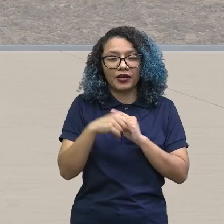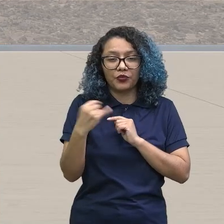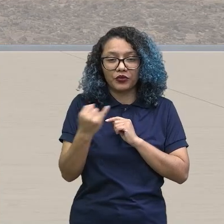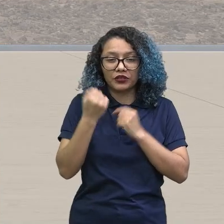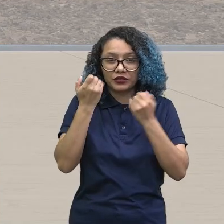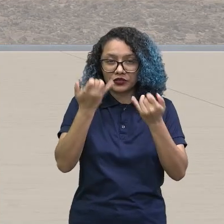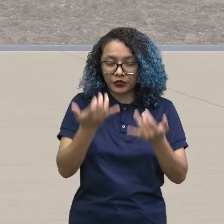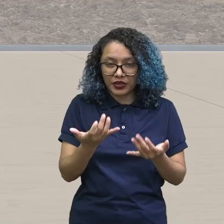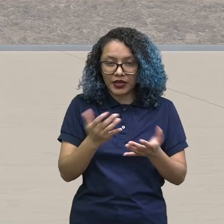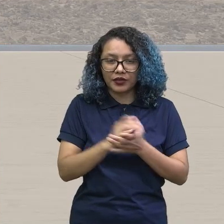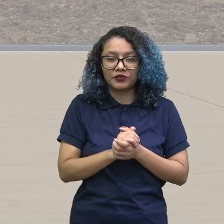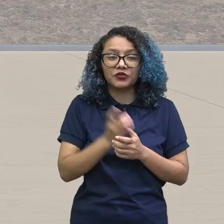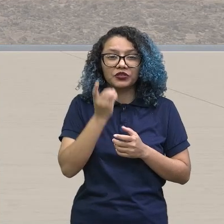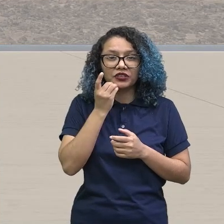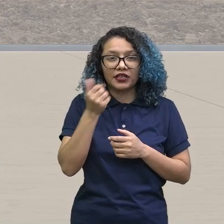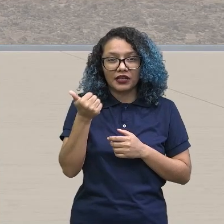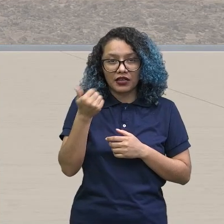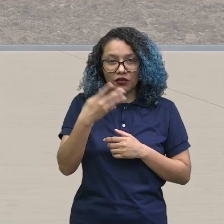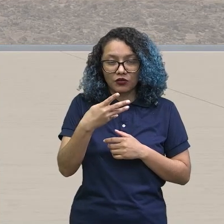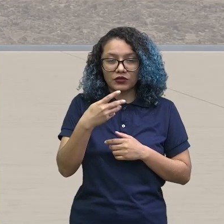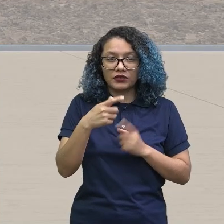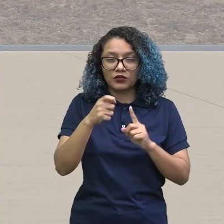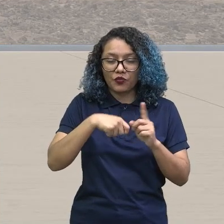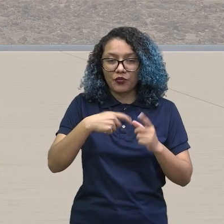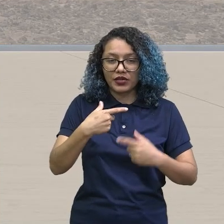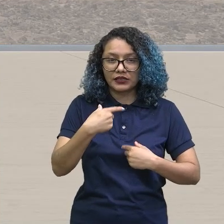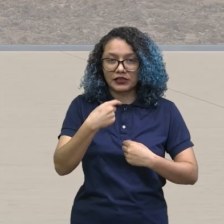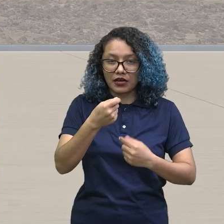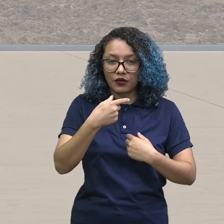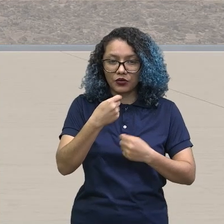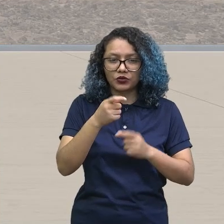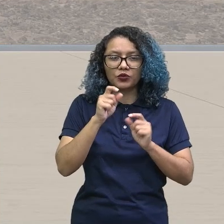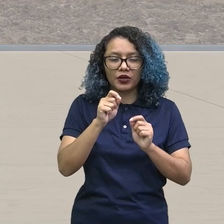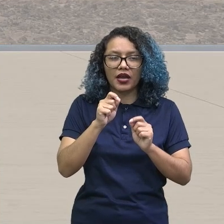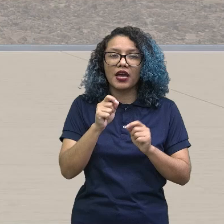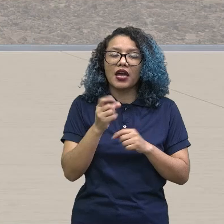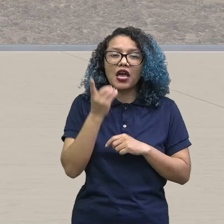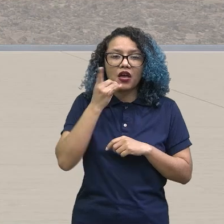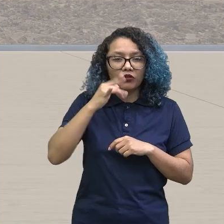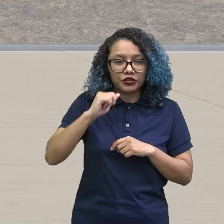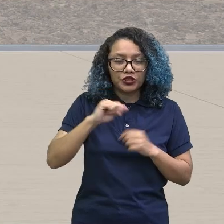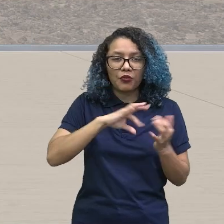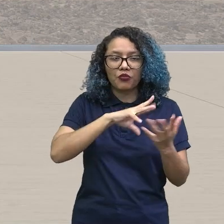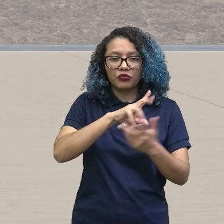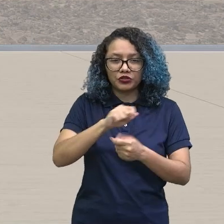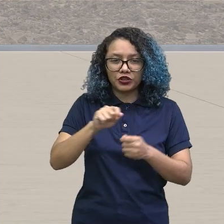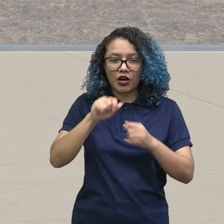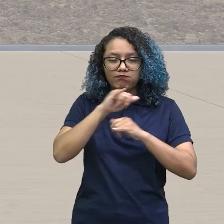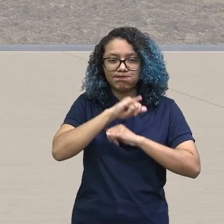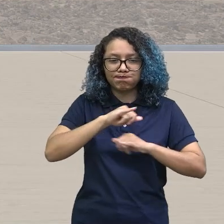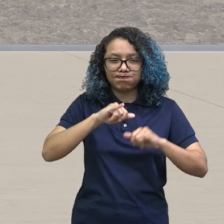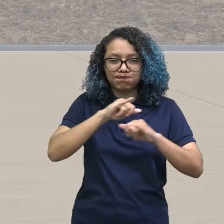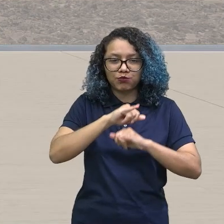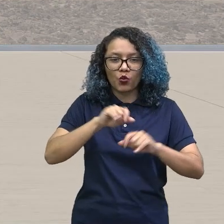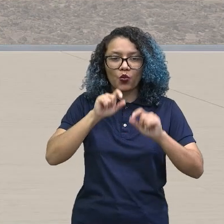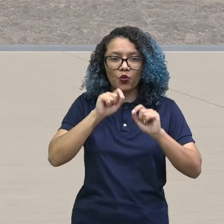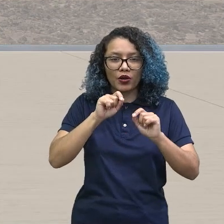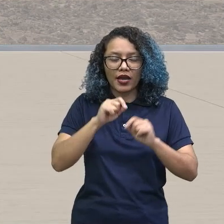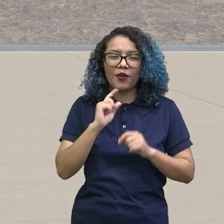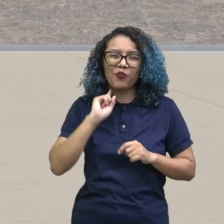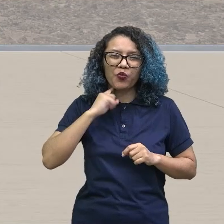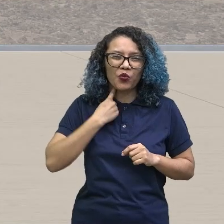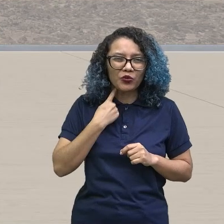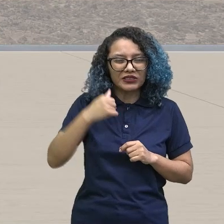14 de agosto, né, o Dia Mundial de Combate à Poluição, né? Então é tão necessário a gente falar sobre isso